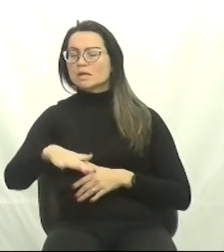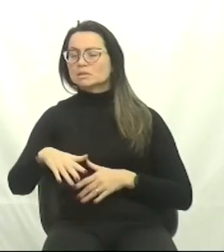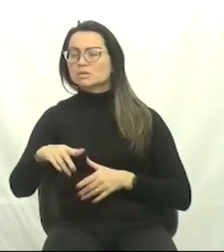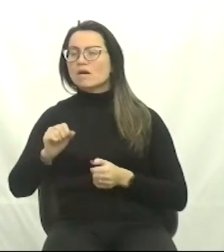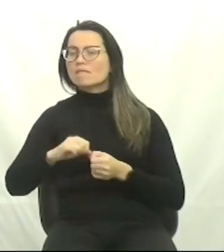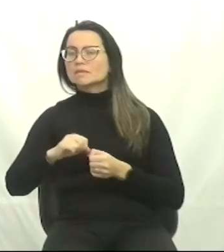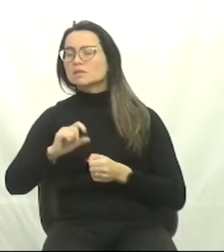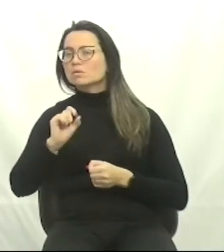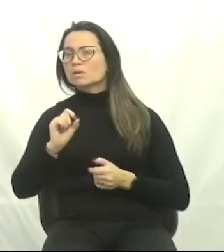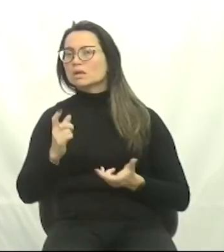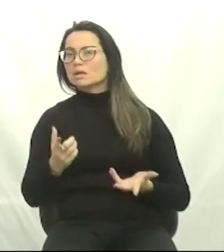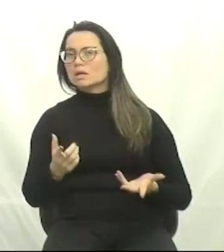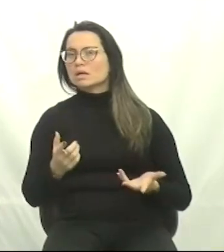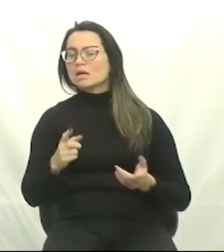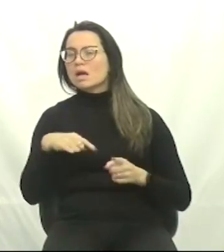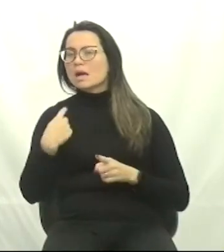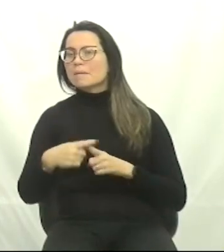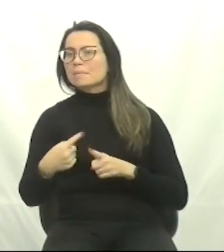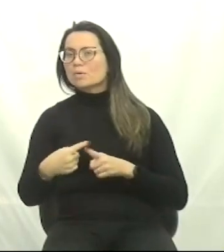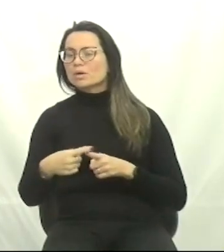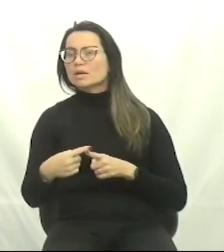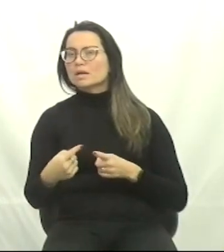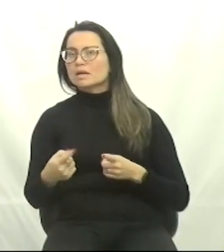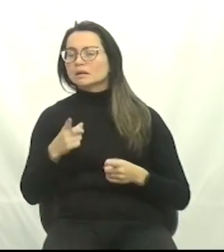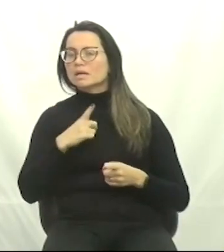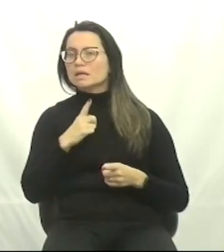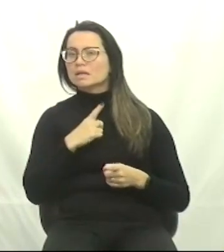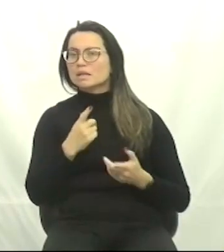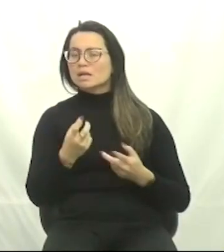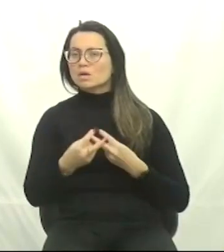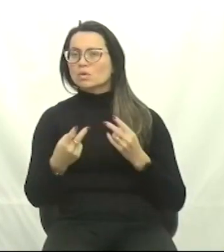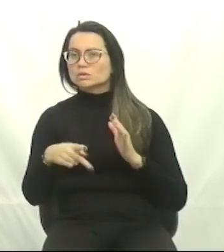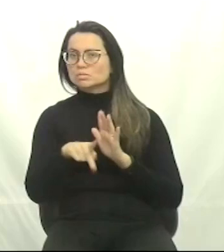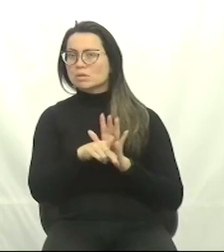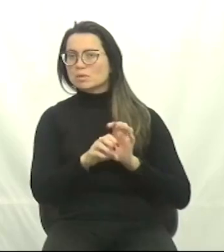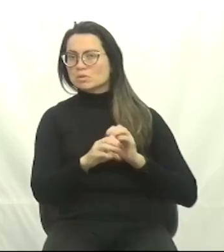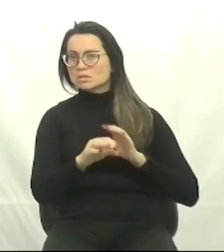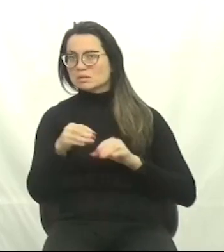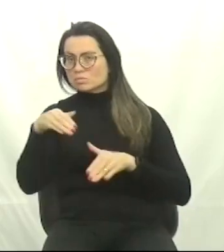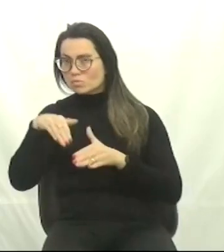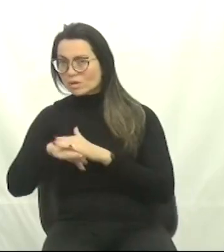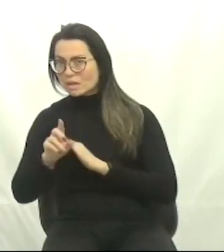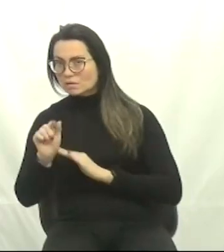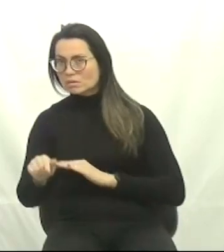aquele espaço e por que tem patrimônio da educação lá dentro.